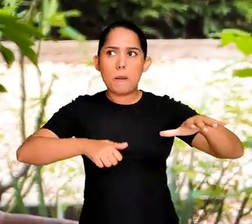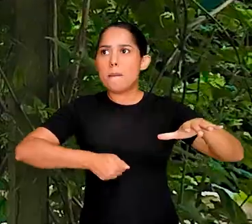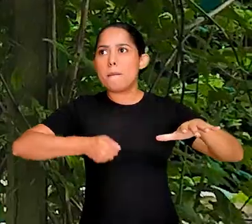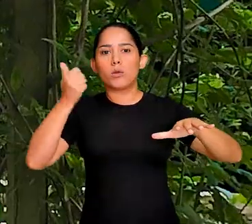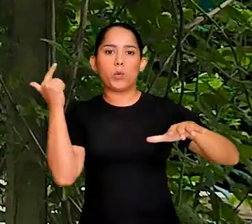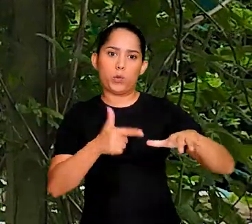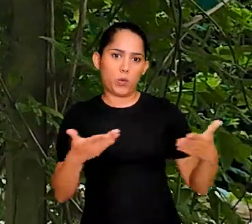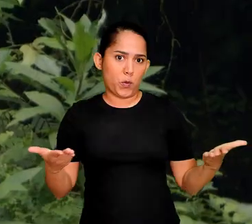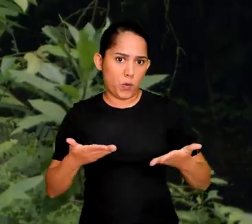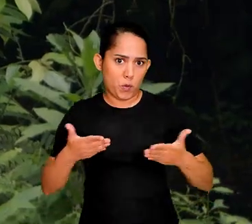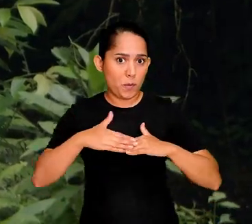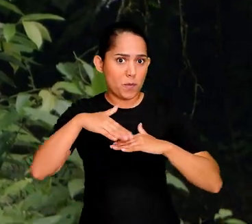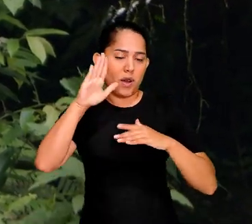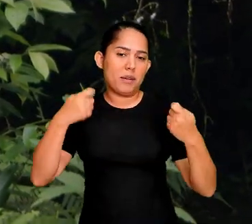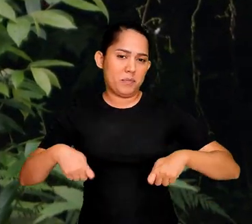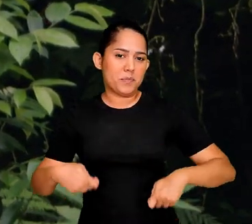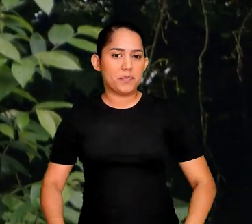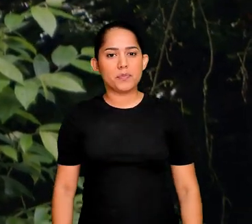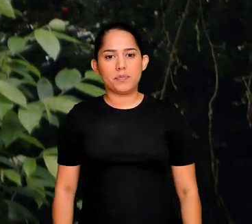much more than today.